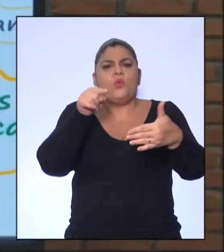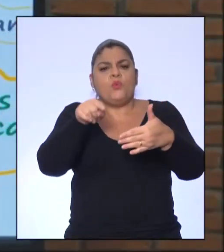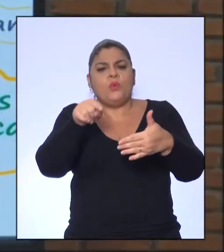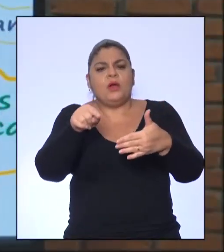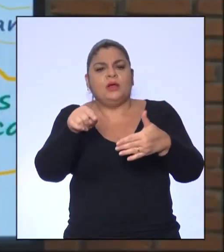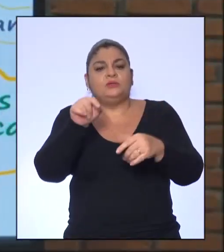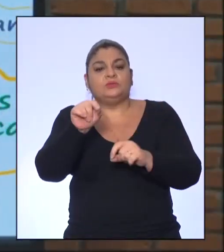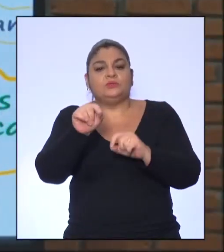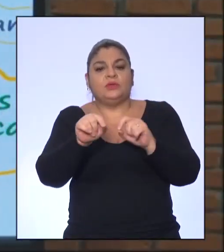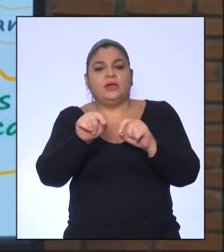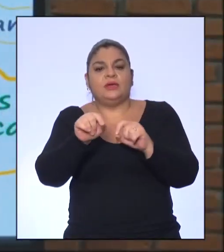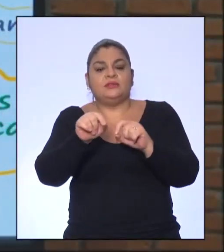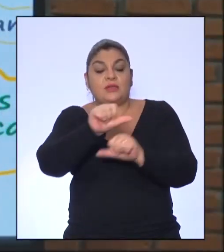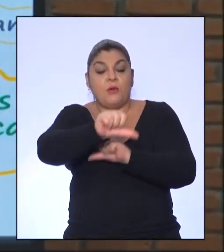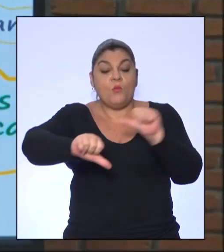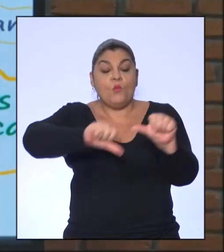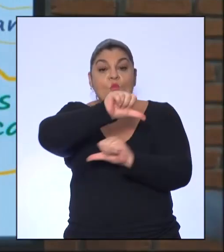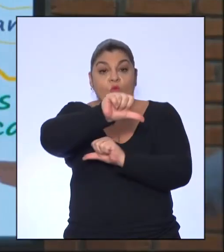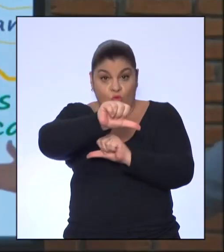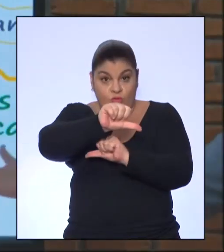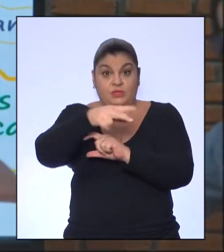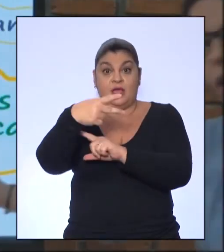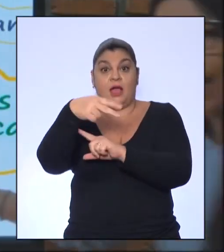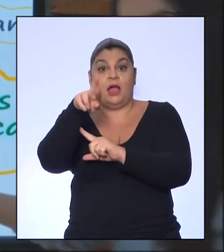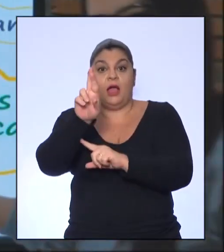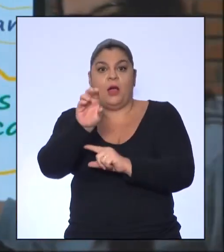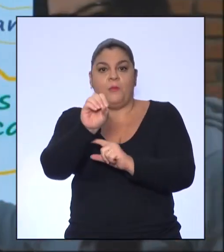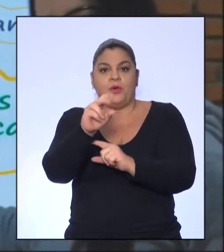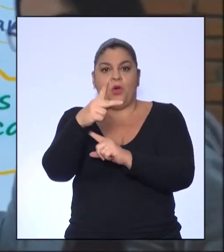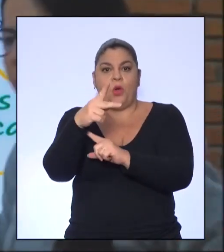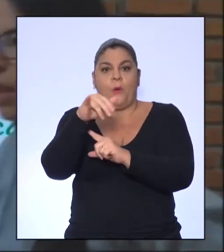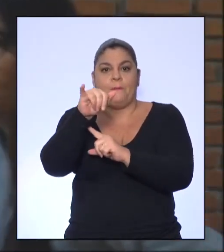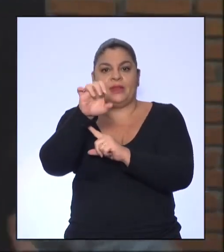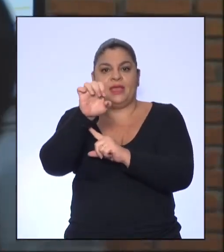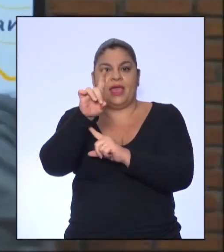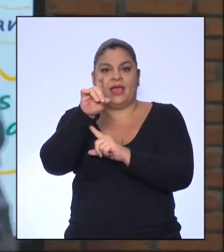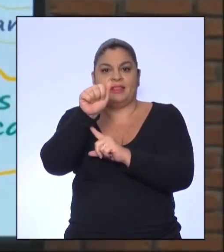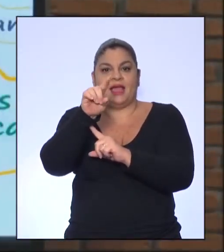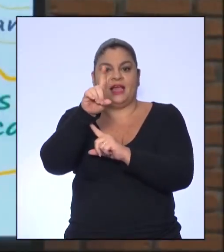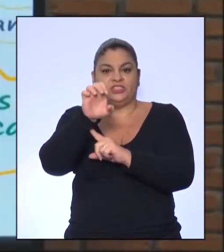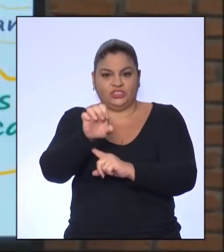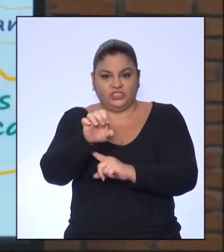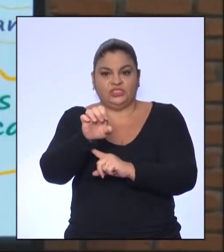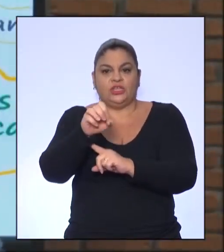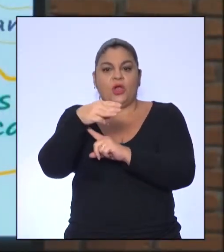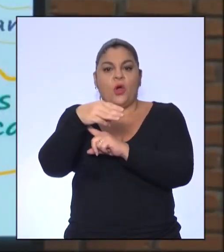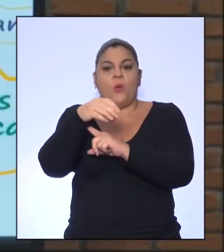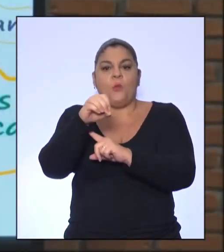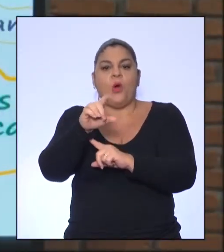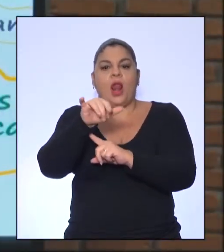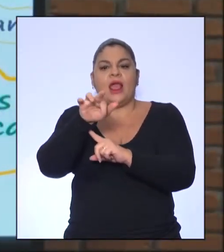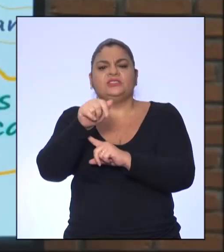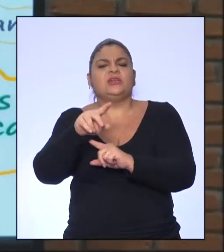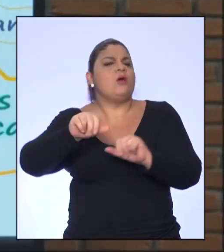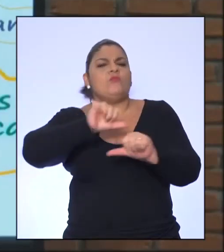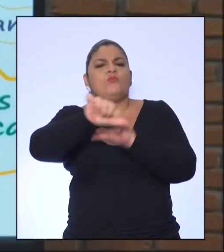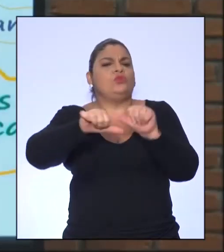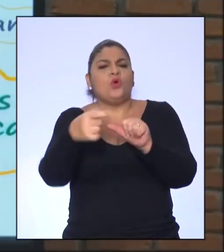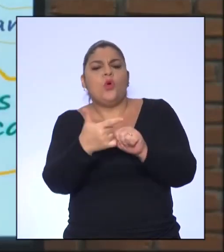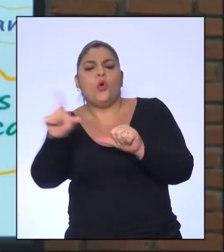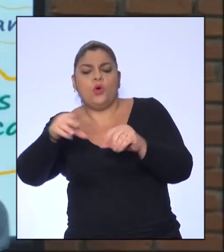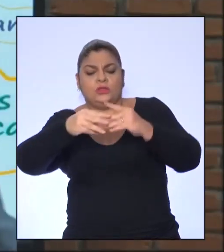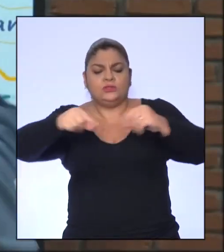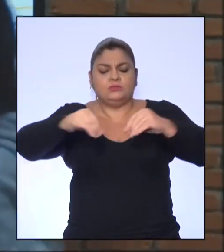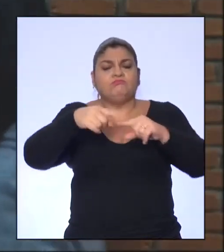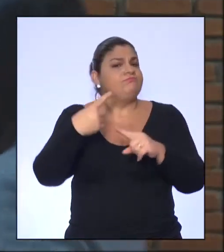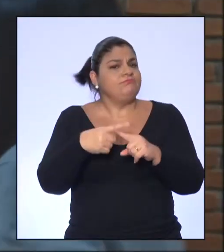matéria muda as suas propriedades organolépticas, ela mudou de matéria, ela é uma outra substância. Por